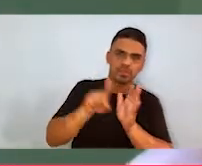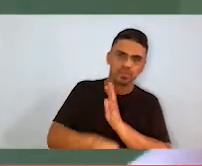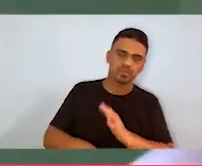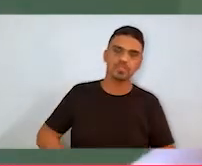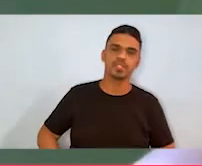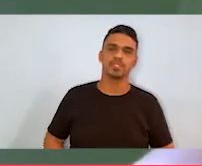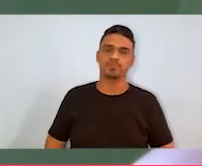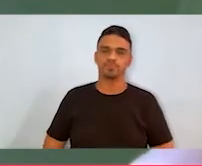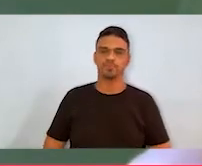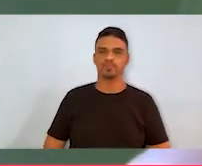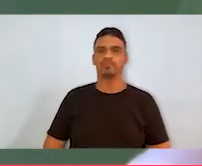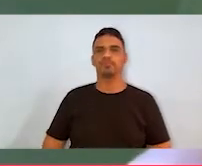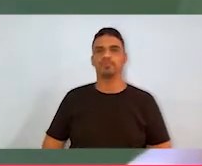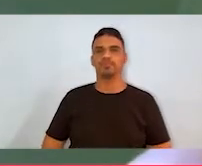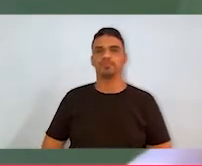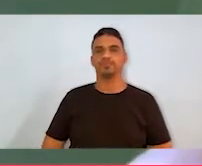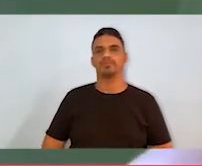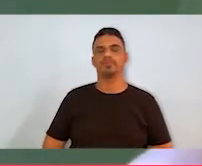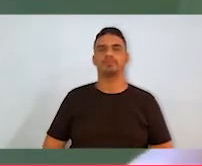pergunta?